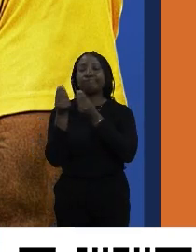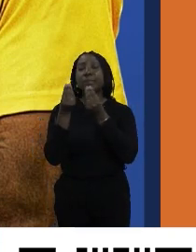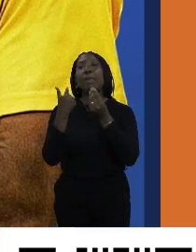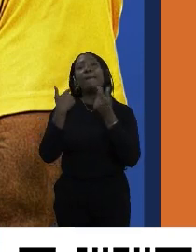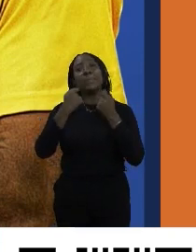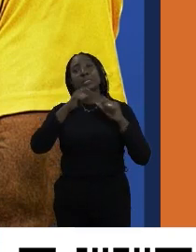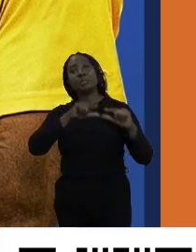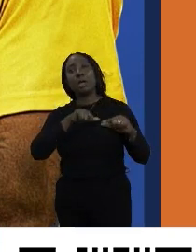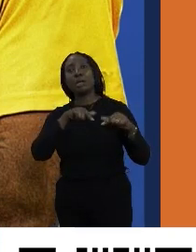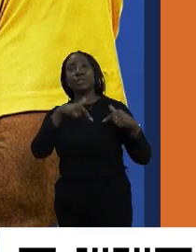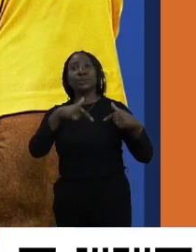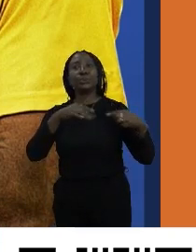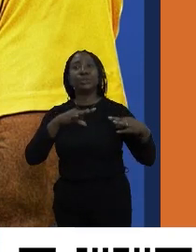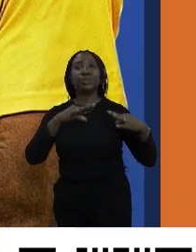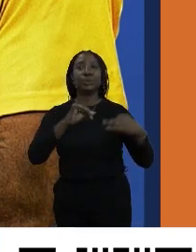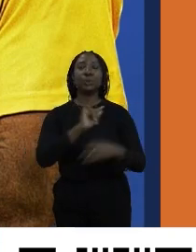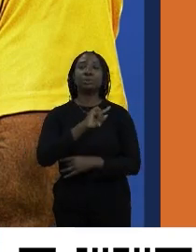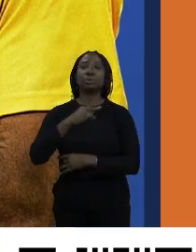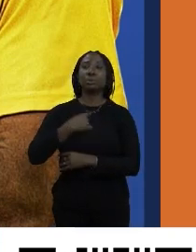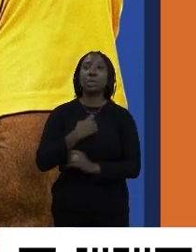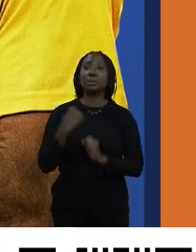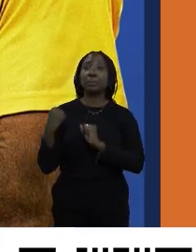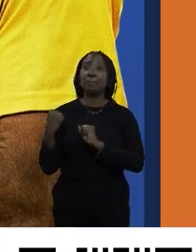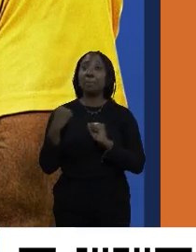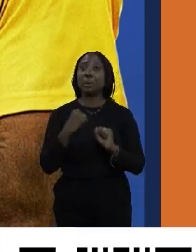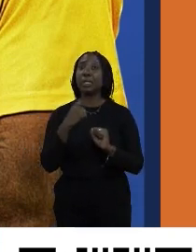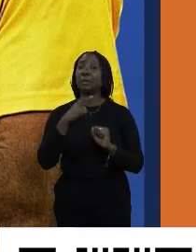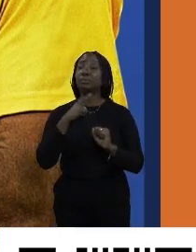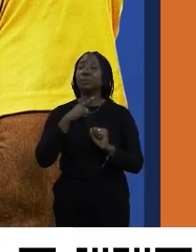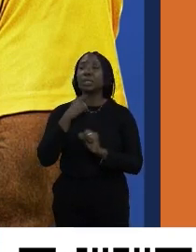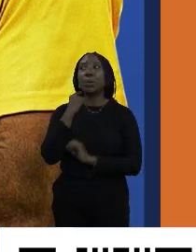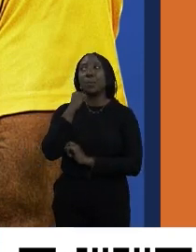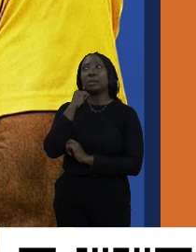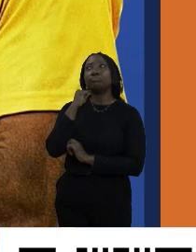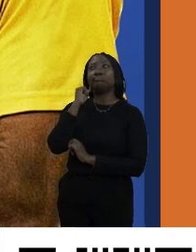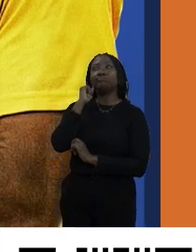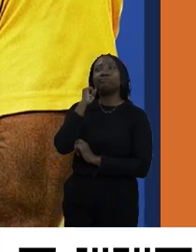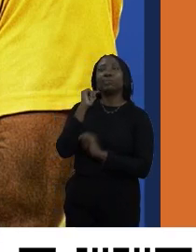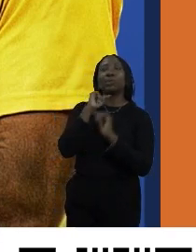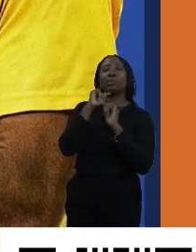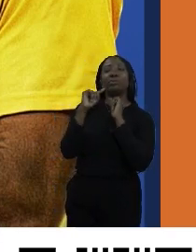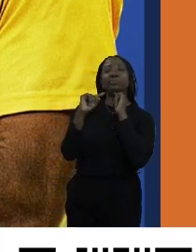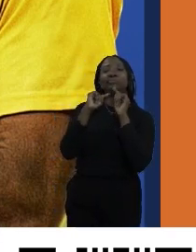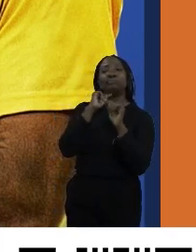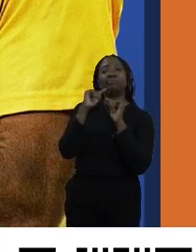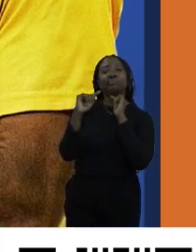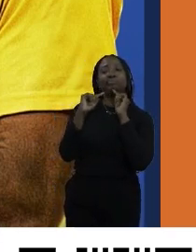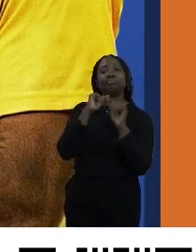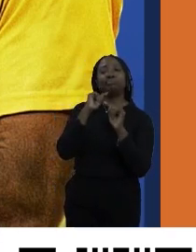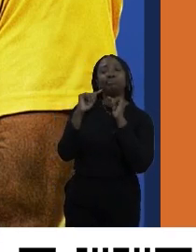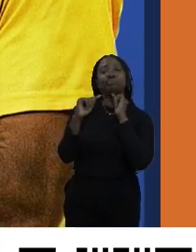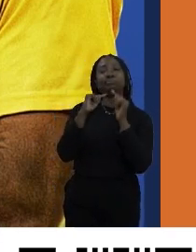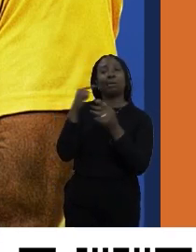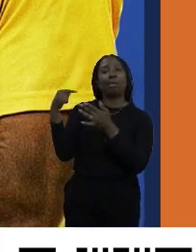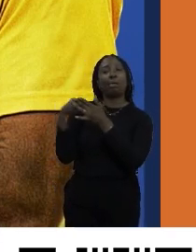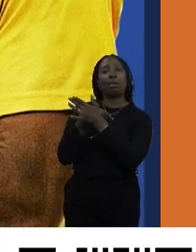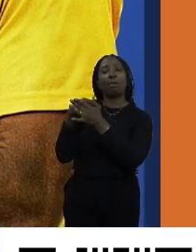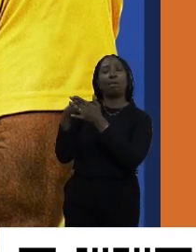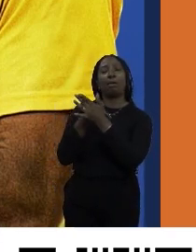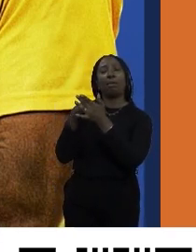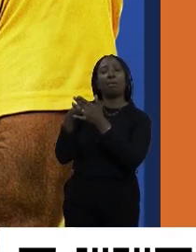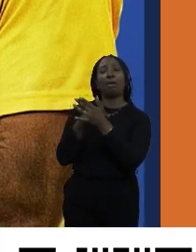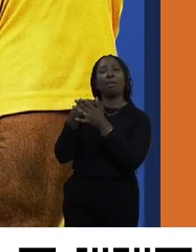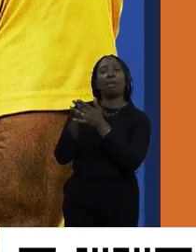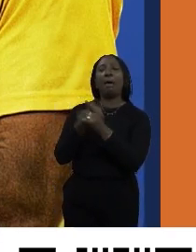assumam que todos nós podemos ter uma pulguinha aqui atrás da orelha, que fica constantemente perguntando para a gente: Giovanni, por